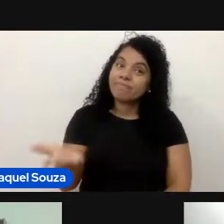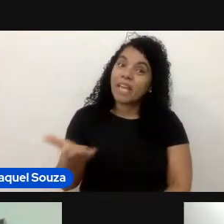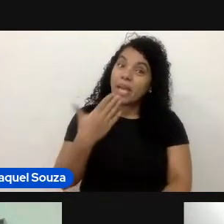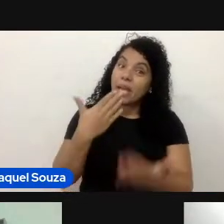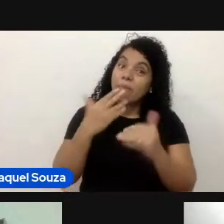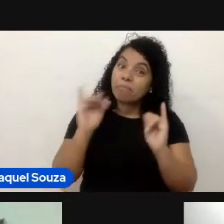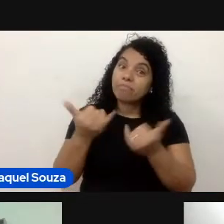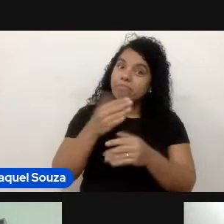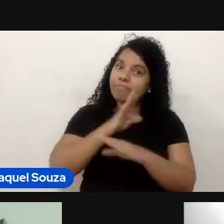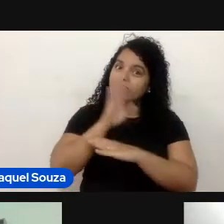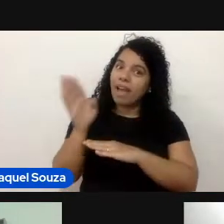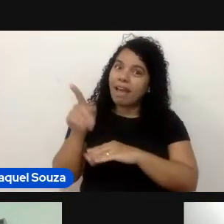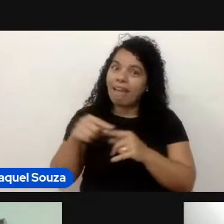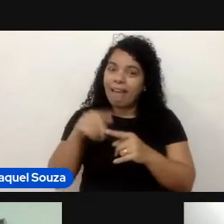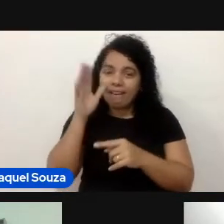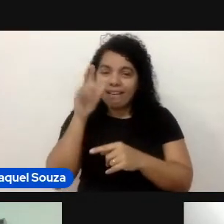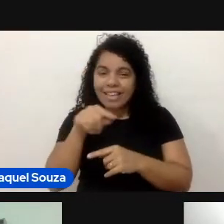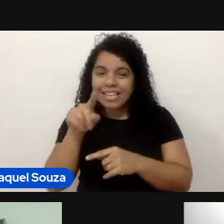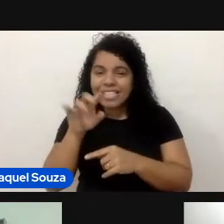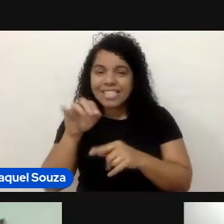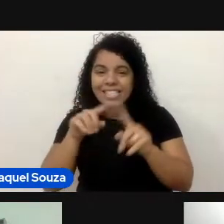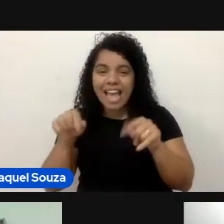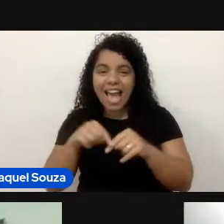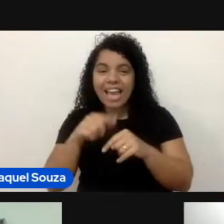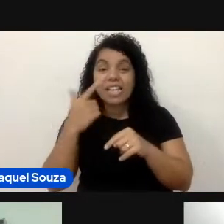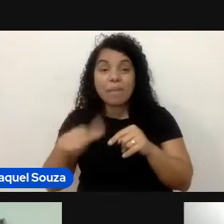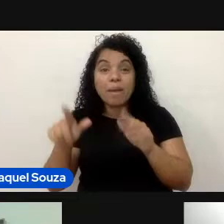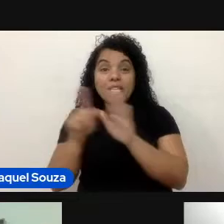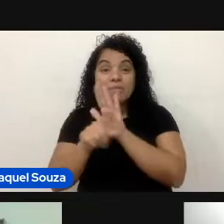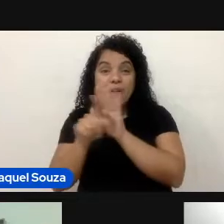lá na salinha também. Levem o restante das perguntas, que